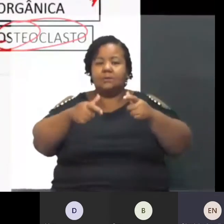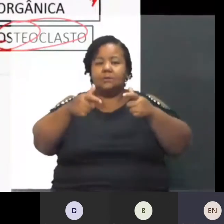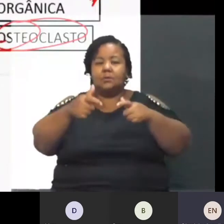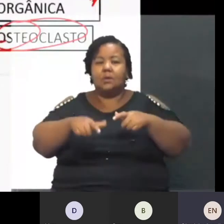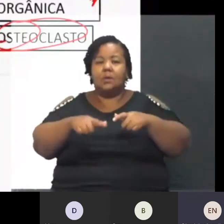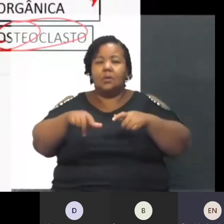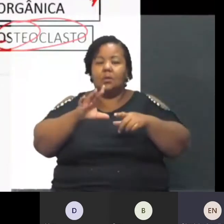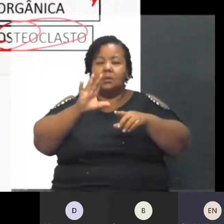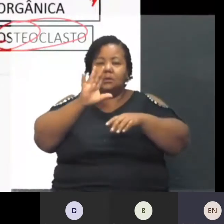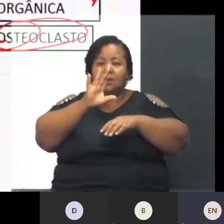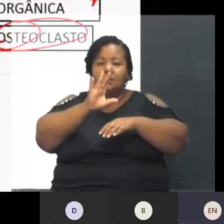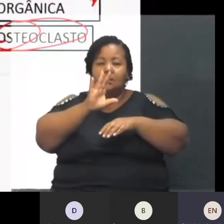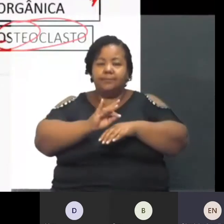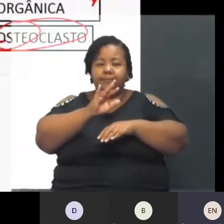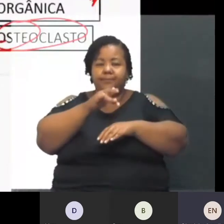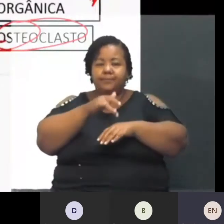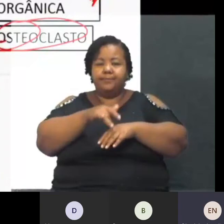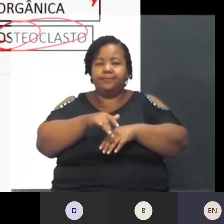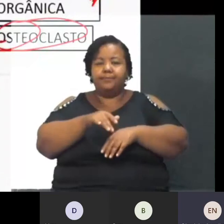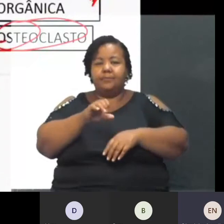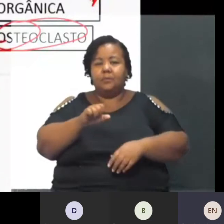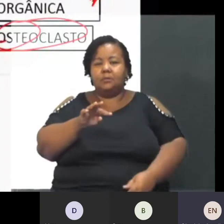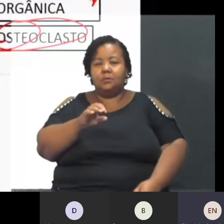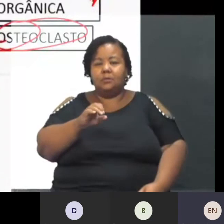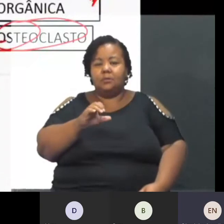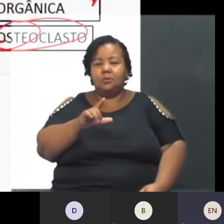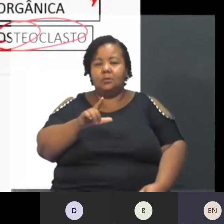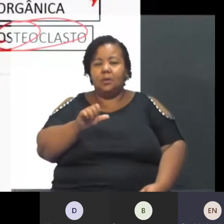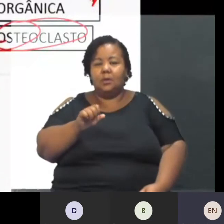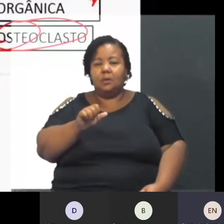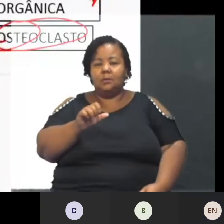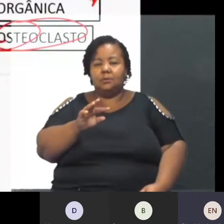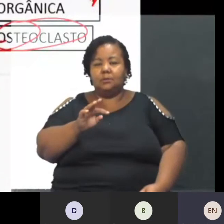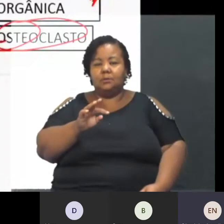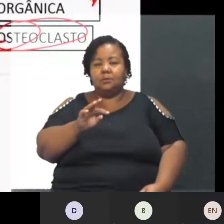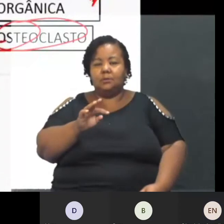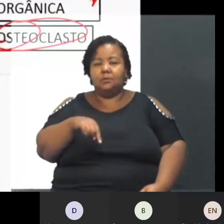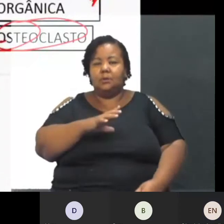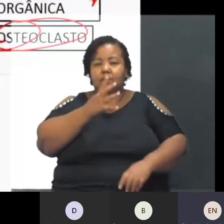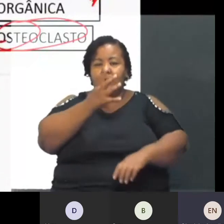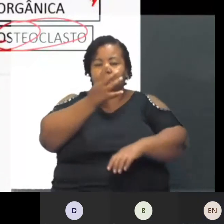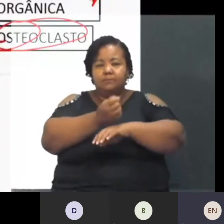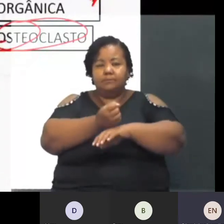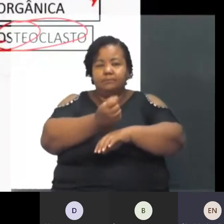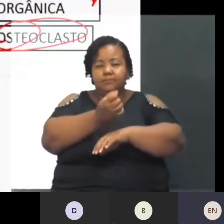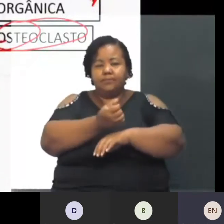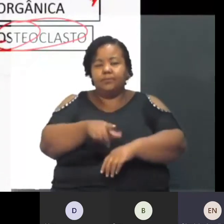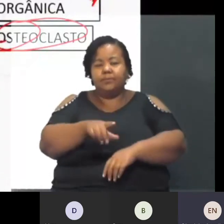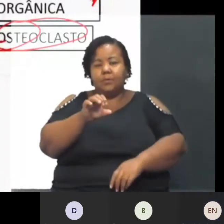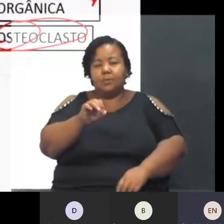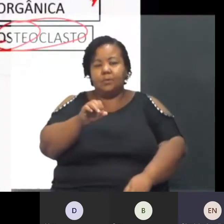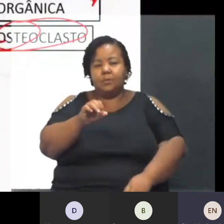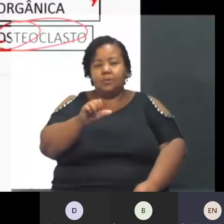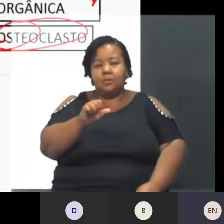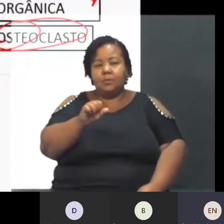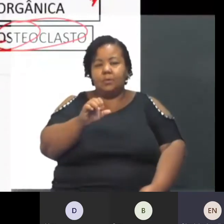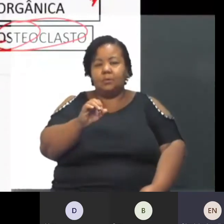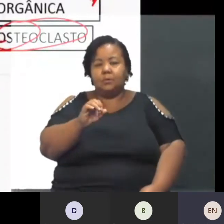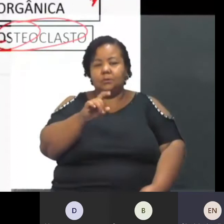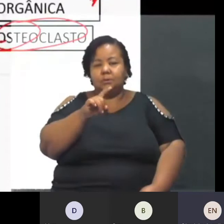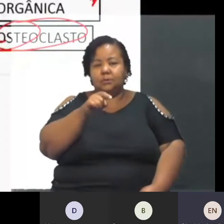de adesão do osteoclasto, porque ali ele faz a reabsorção óssea. Então, lembrem que